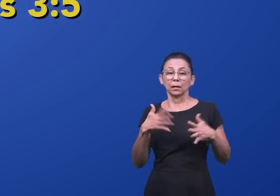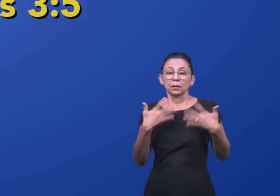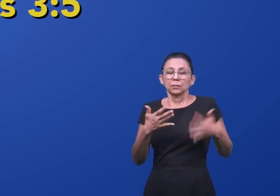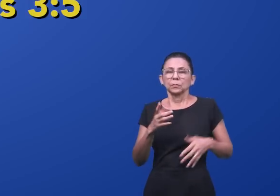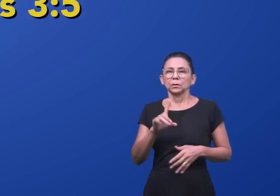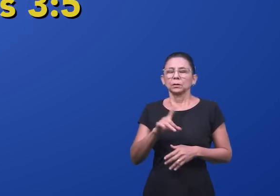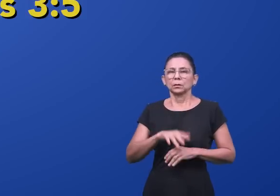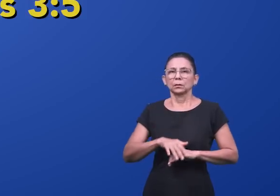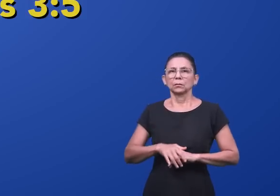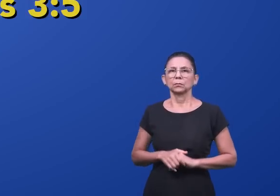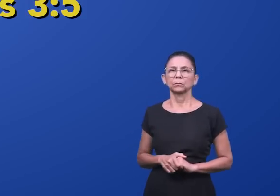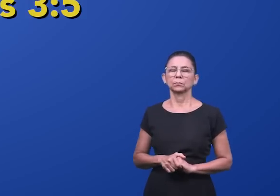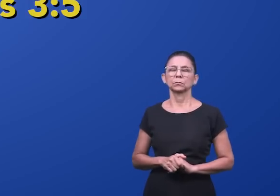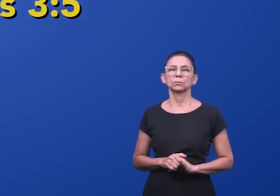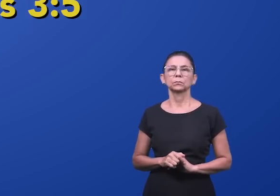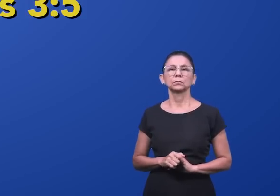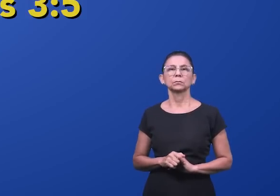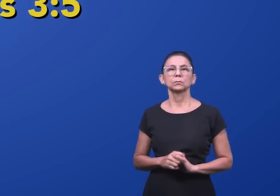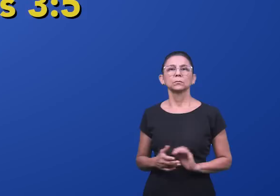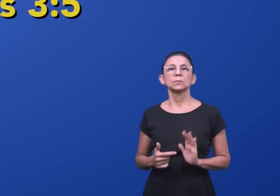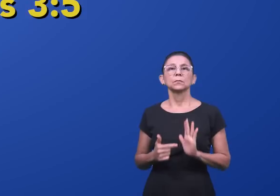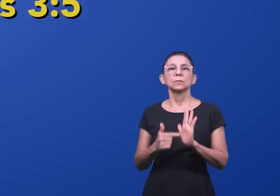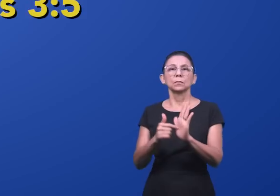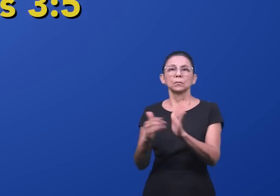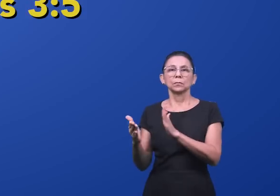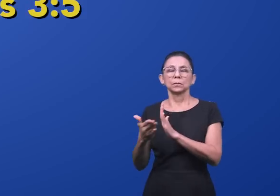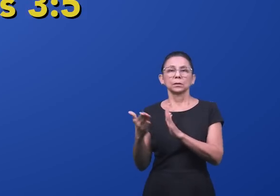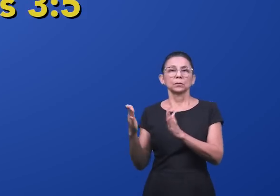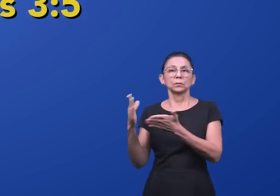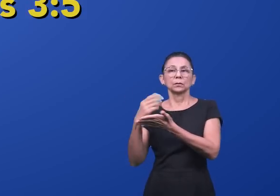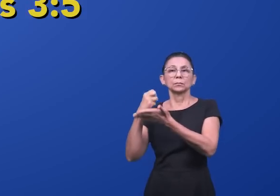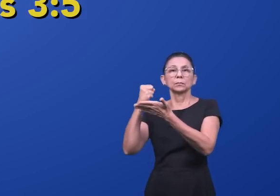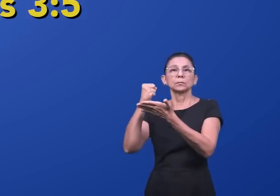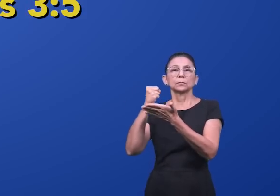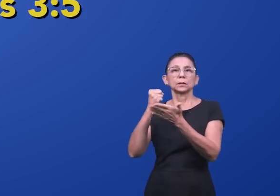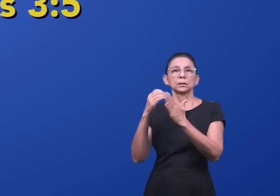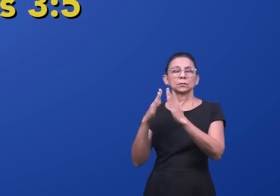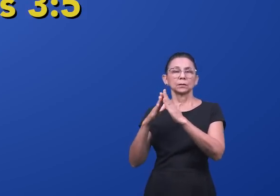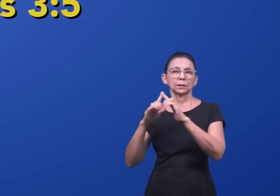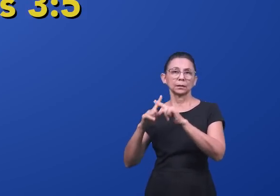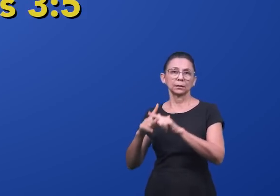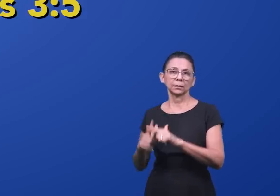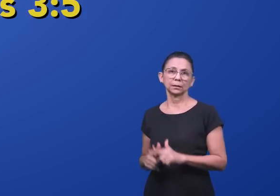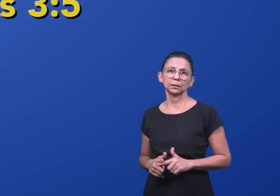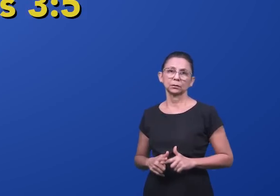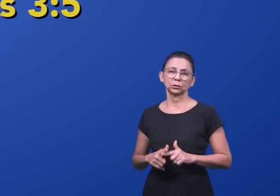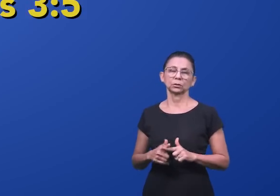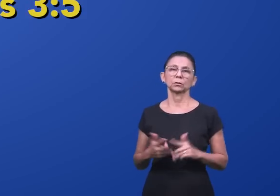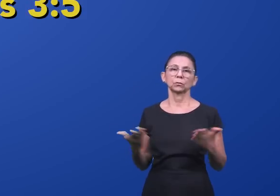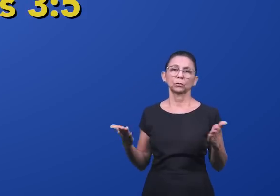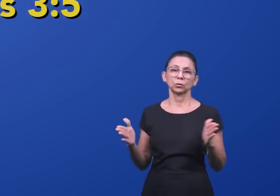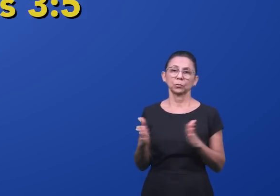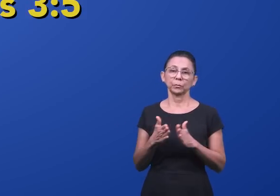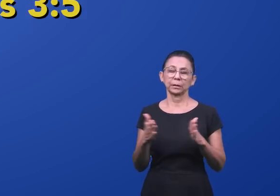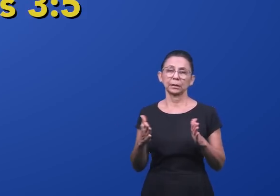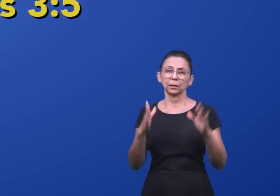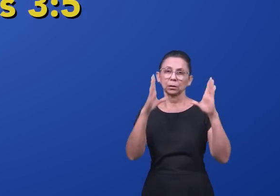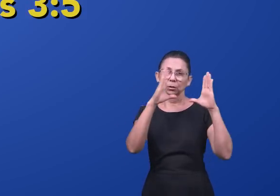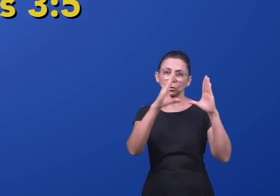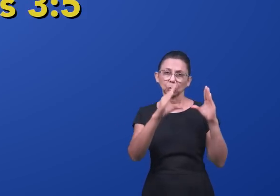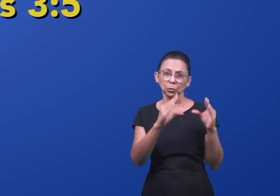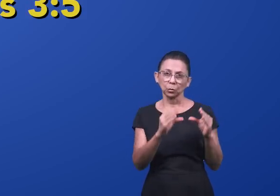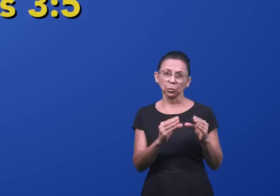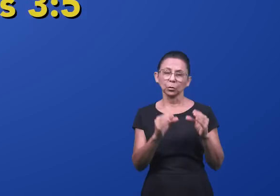fala do tempo do findar desse dia profético, que é o tempo do arrebatamento. Porque nós estamos vivendo o período